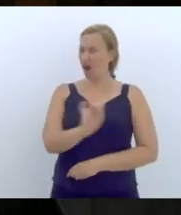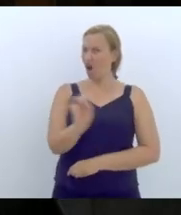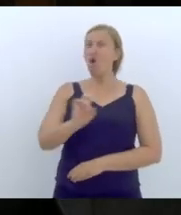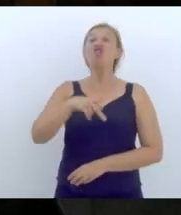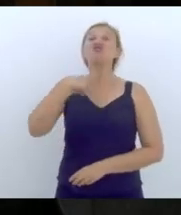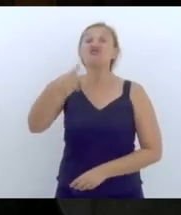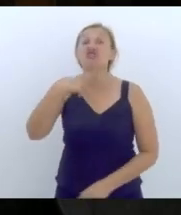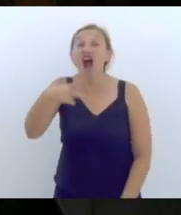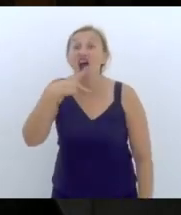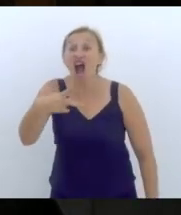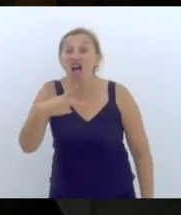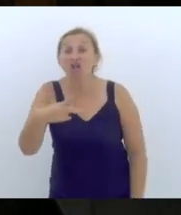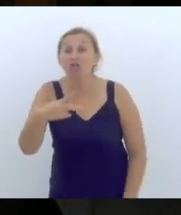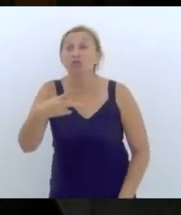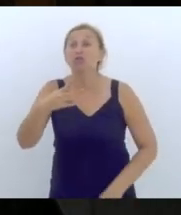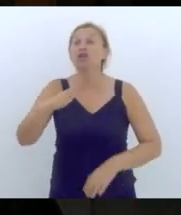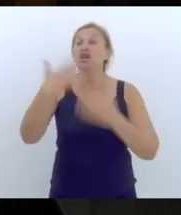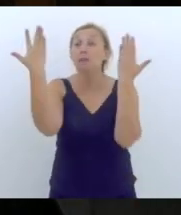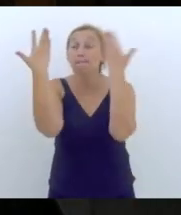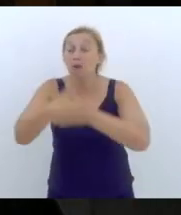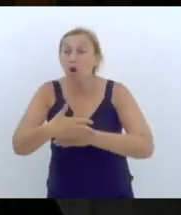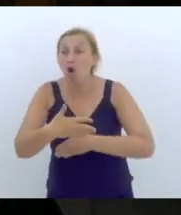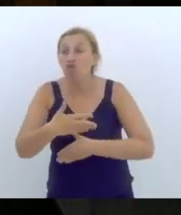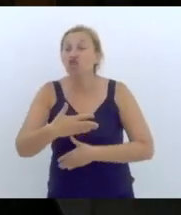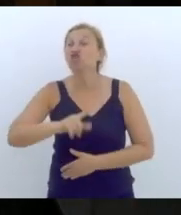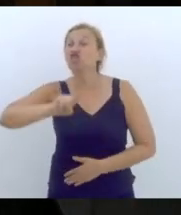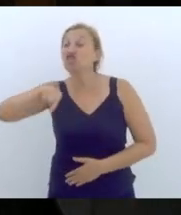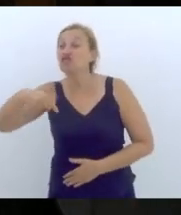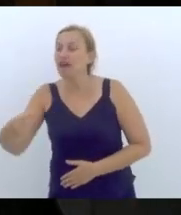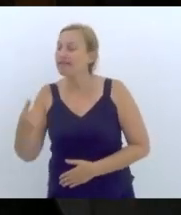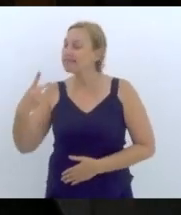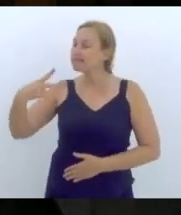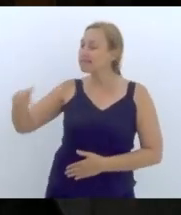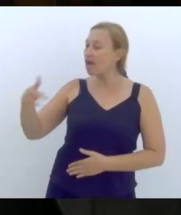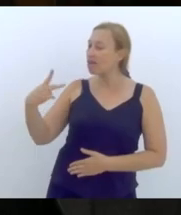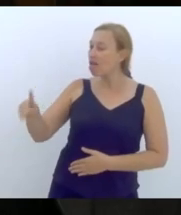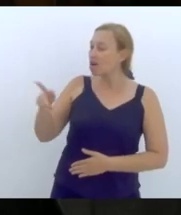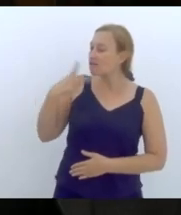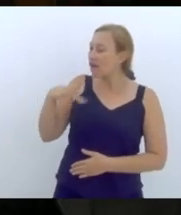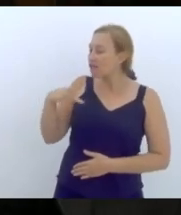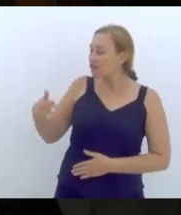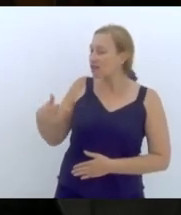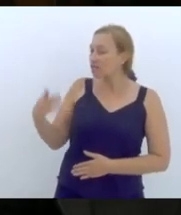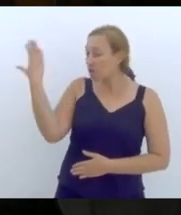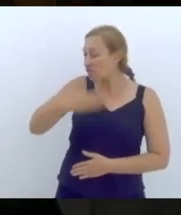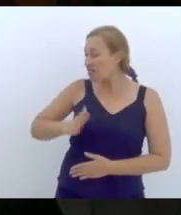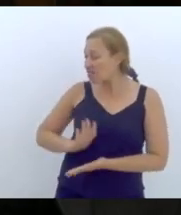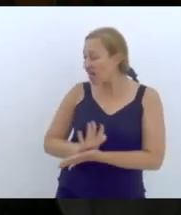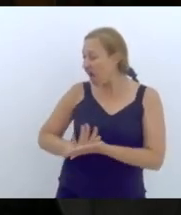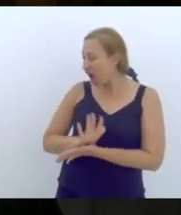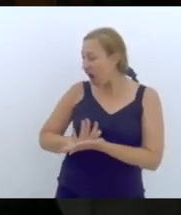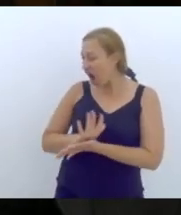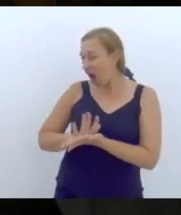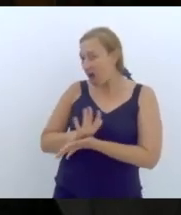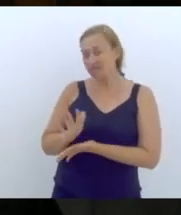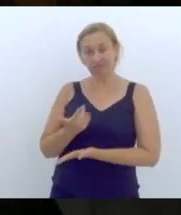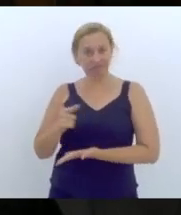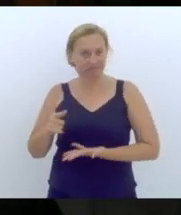Falo, assumo e provo. Diferente deles que falam e não tem como provar. E não tem como